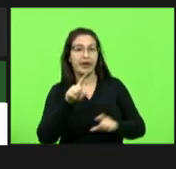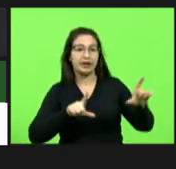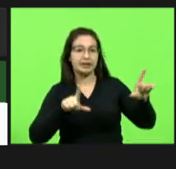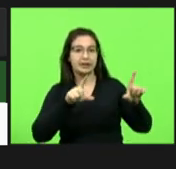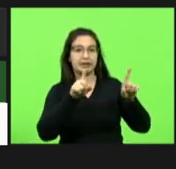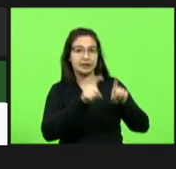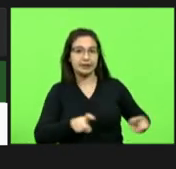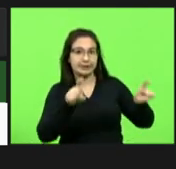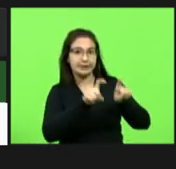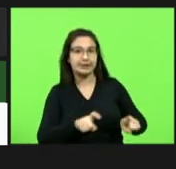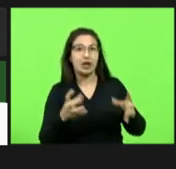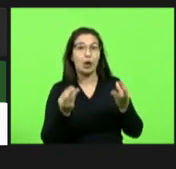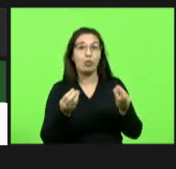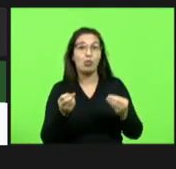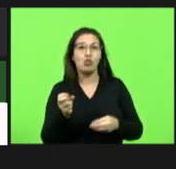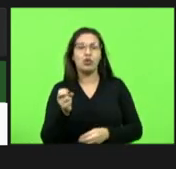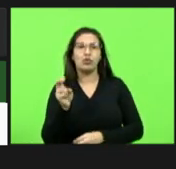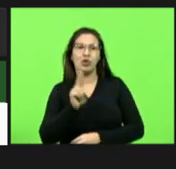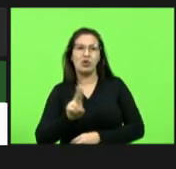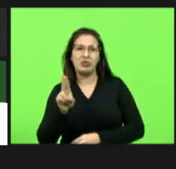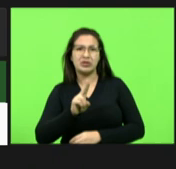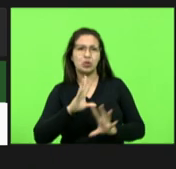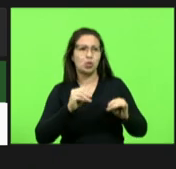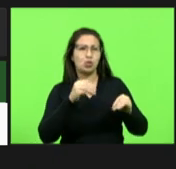de conteúdo que o mundo virtual oferece.